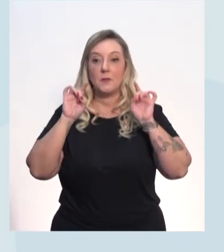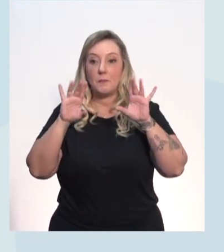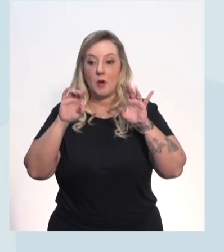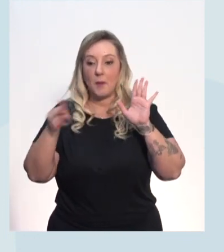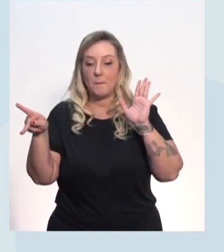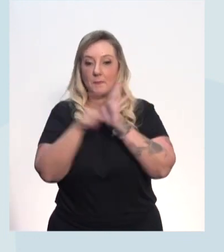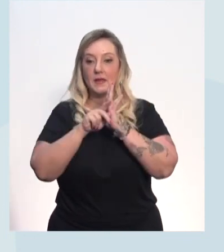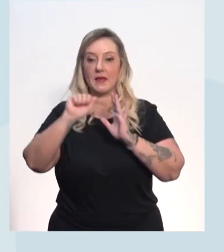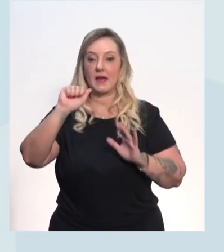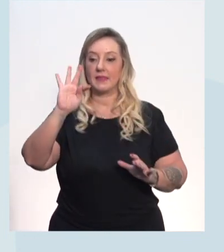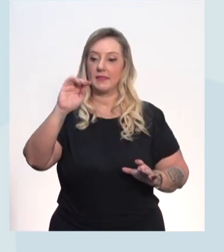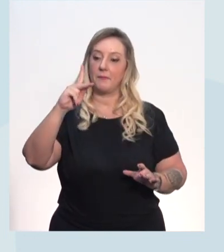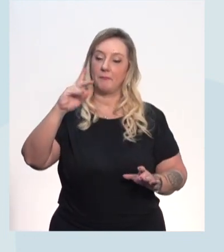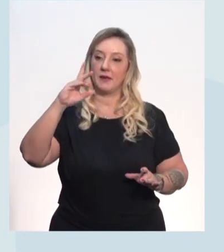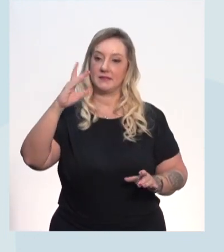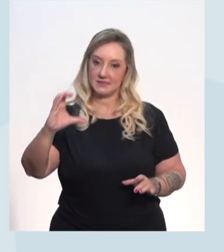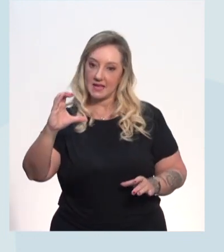próximo slide.